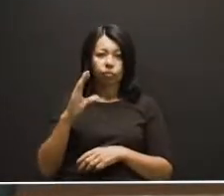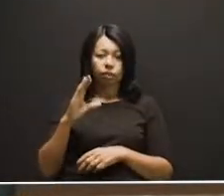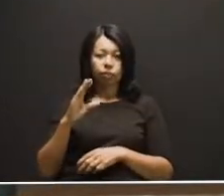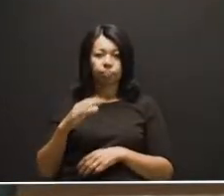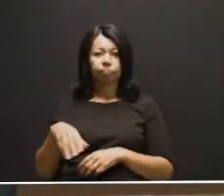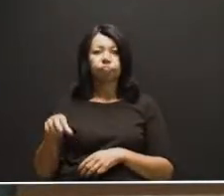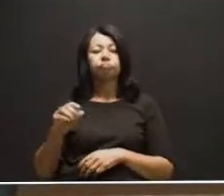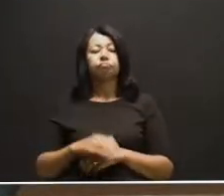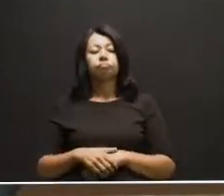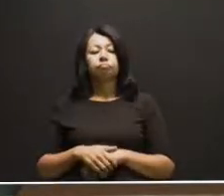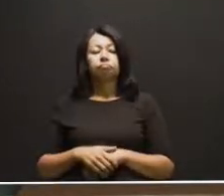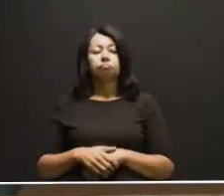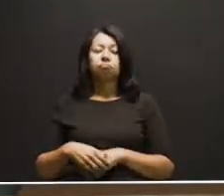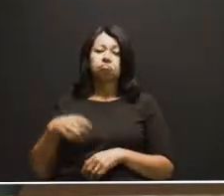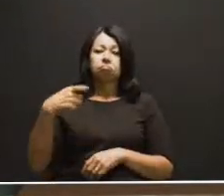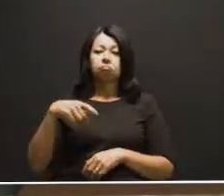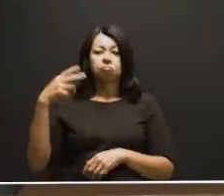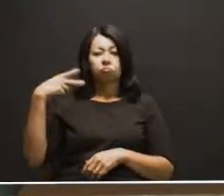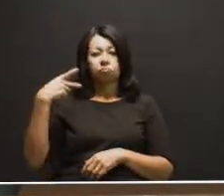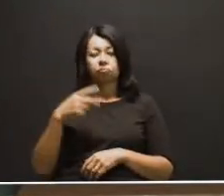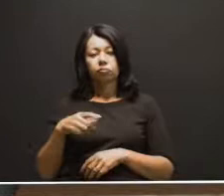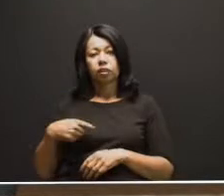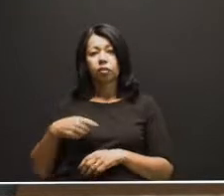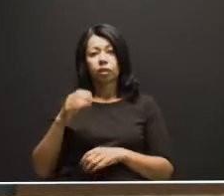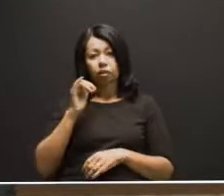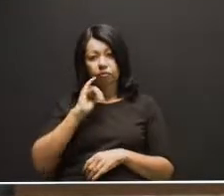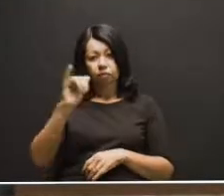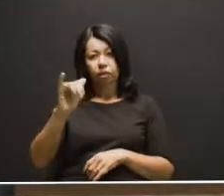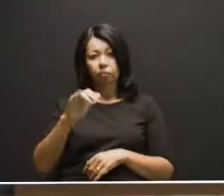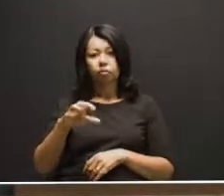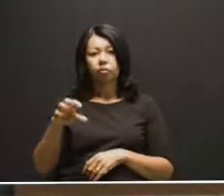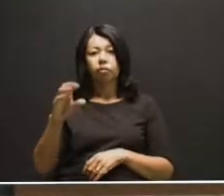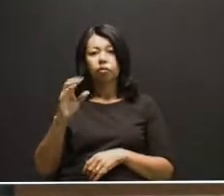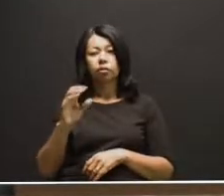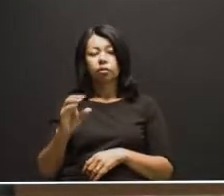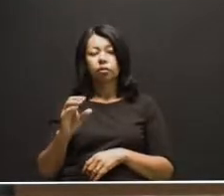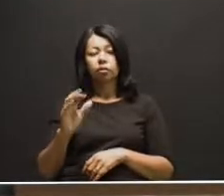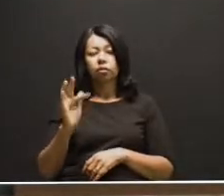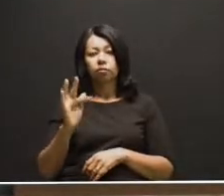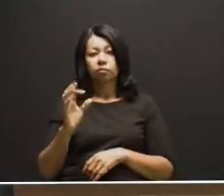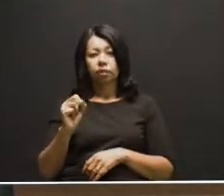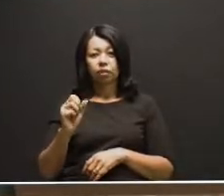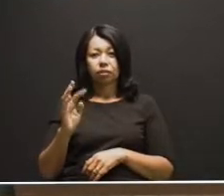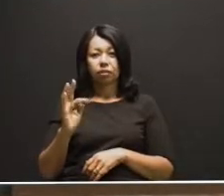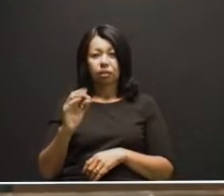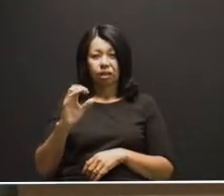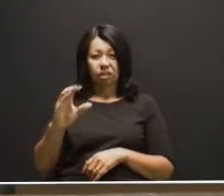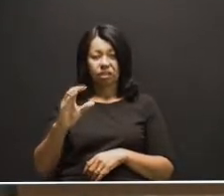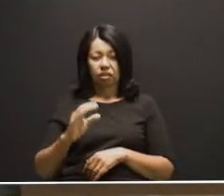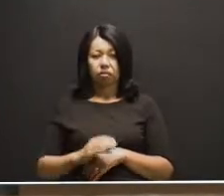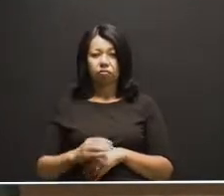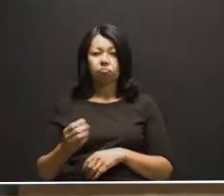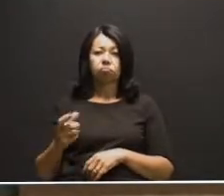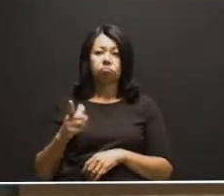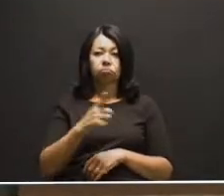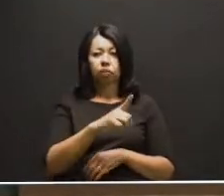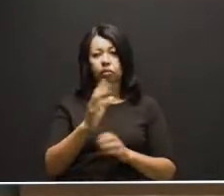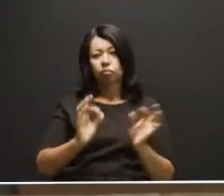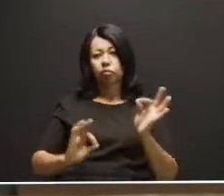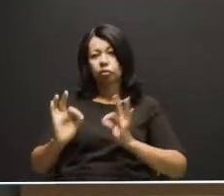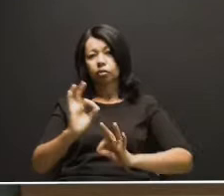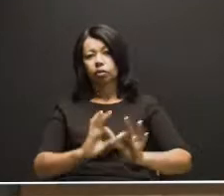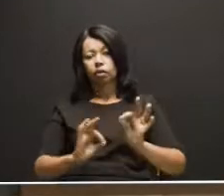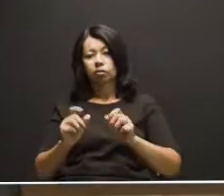que mandou o festac tem vários projectos dos nobres dessa casa que estão voltados para a cultura da cidade